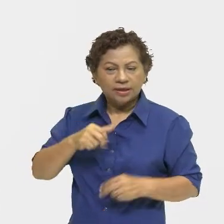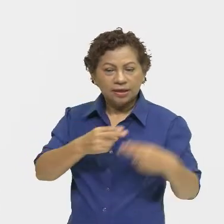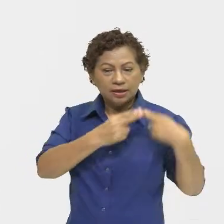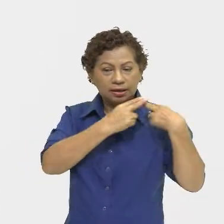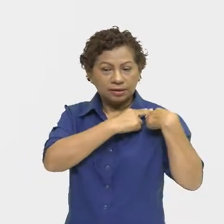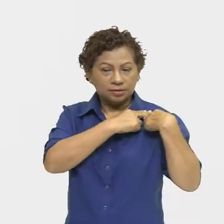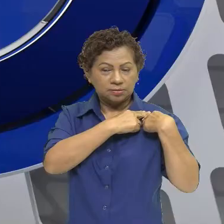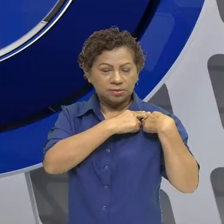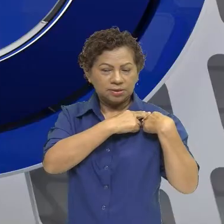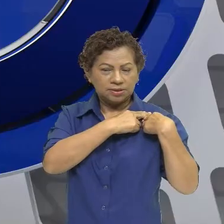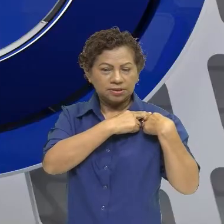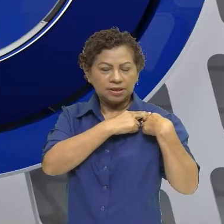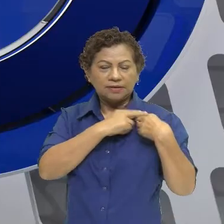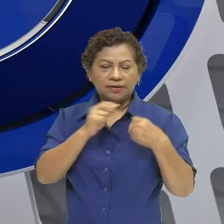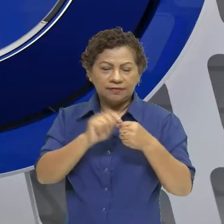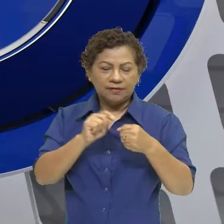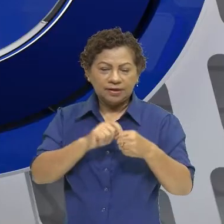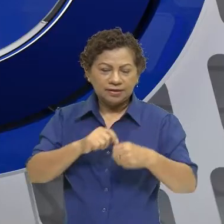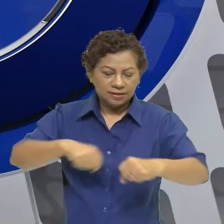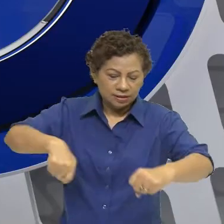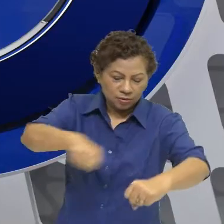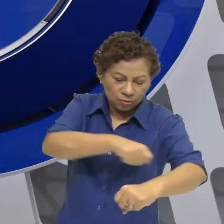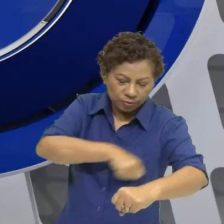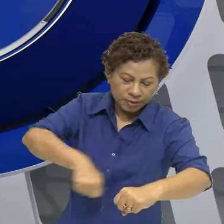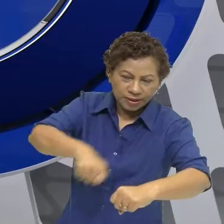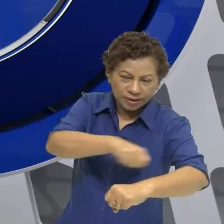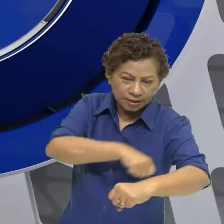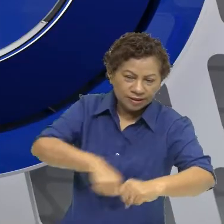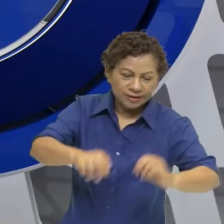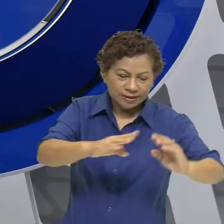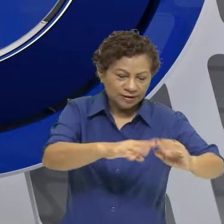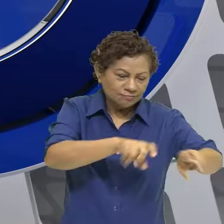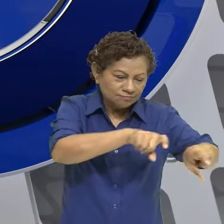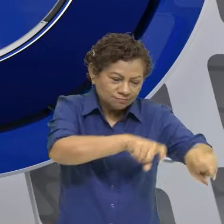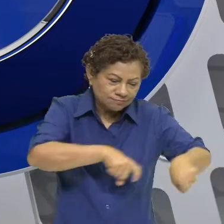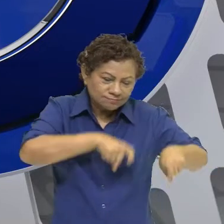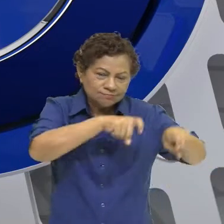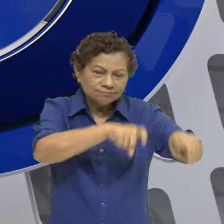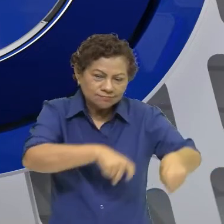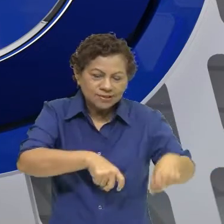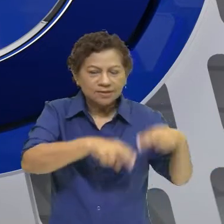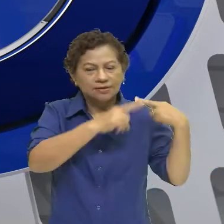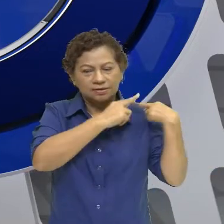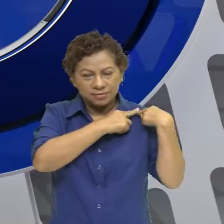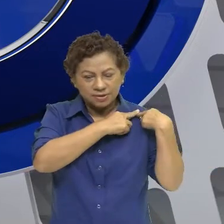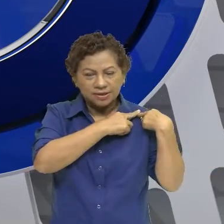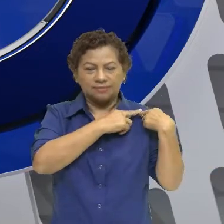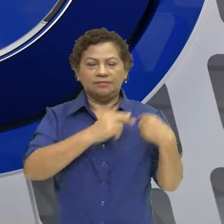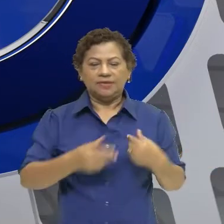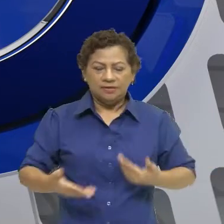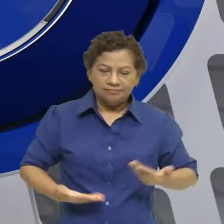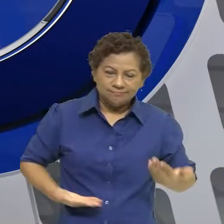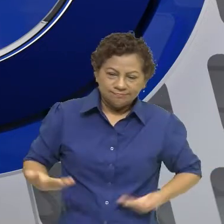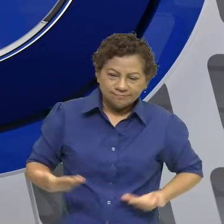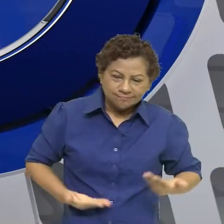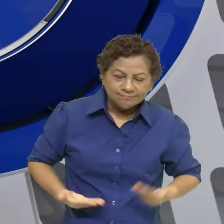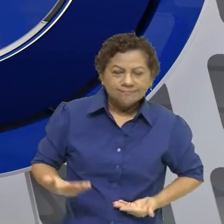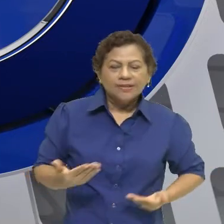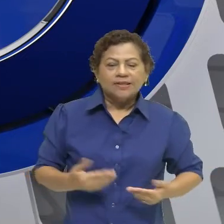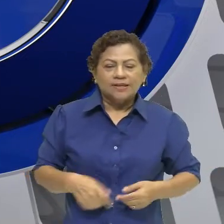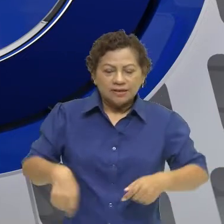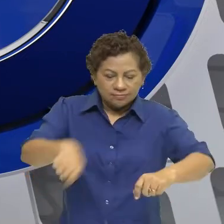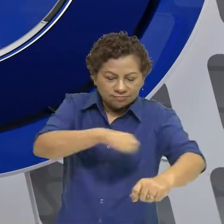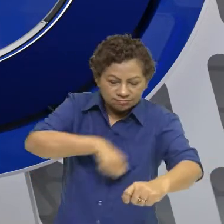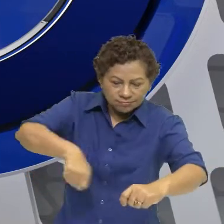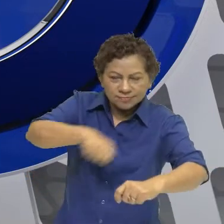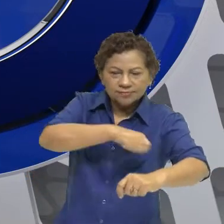pelas cozinhas dos engenhos, das fazendas, das casas grandes. Assim, elas iam introduzindo aos poucos um